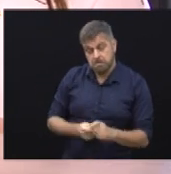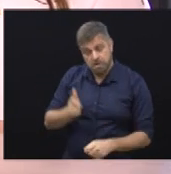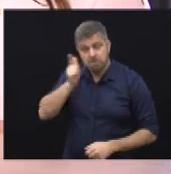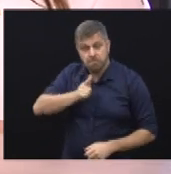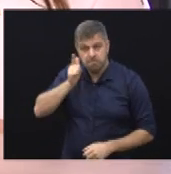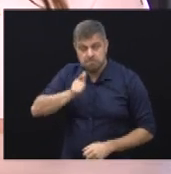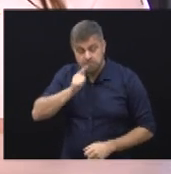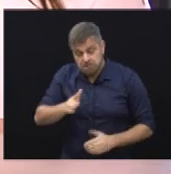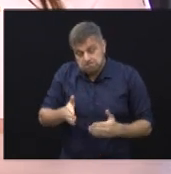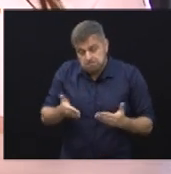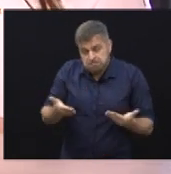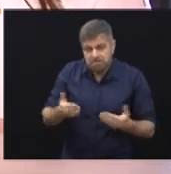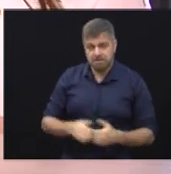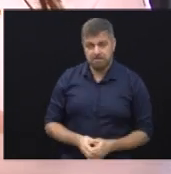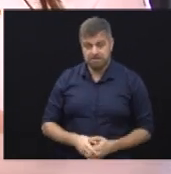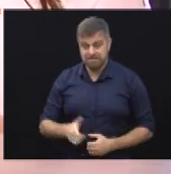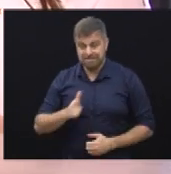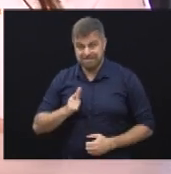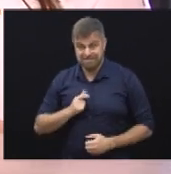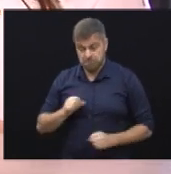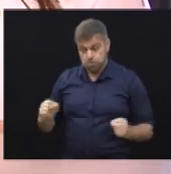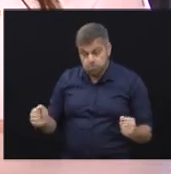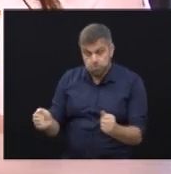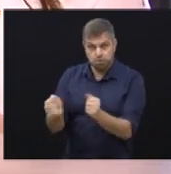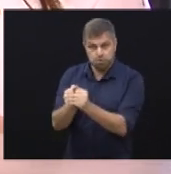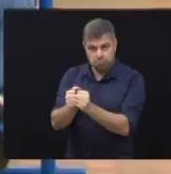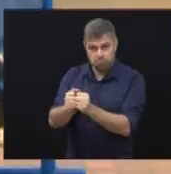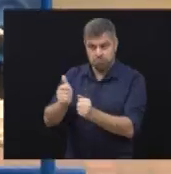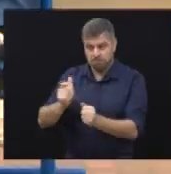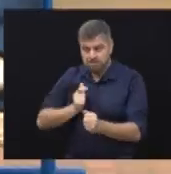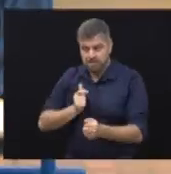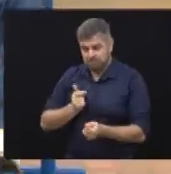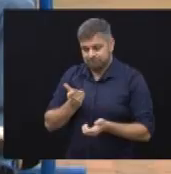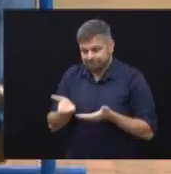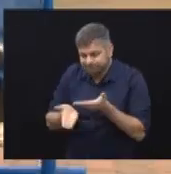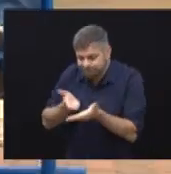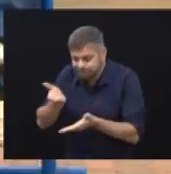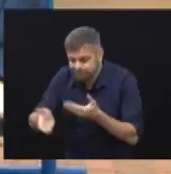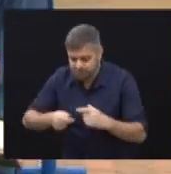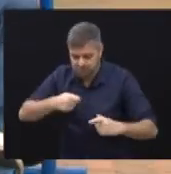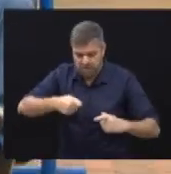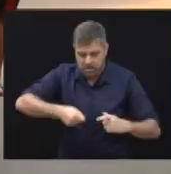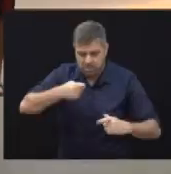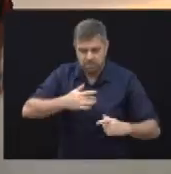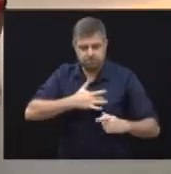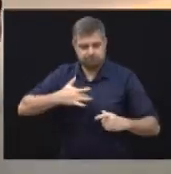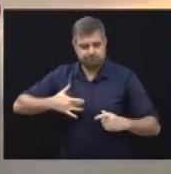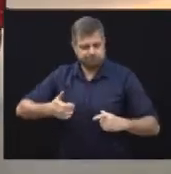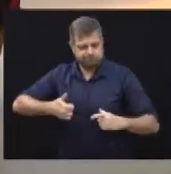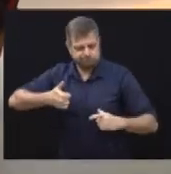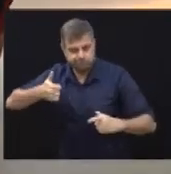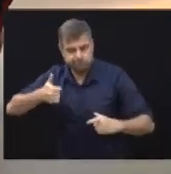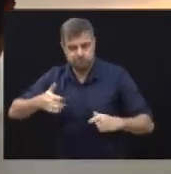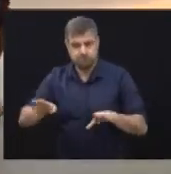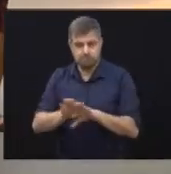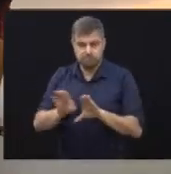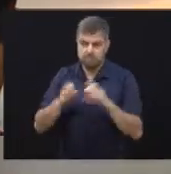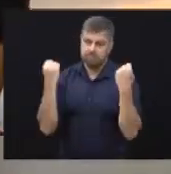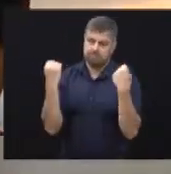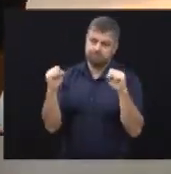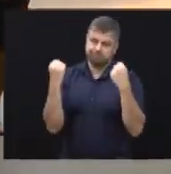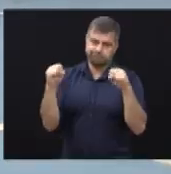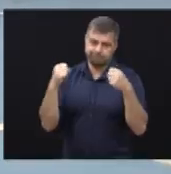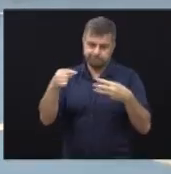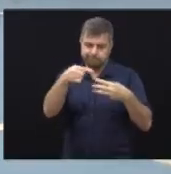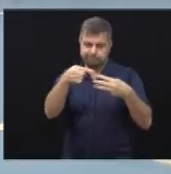bacana? Podemos, só que uma associação, né? Terapia, alimentação saudável e prática de exercícios